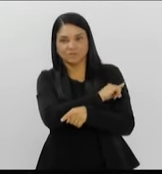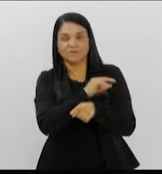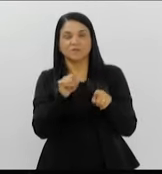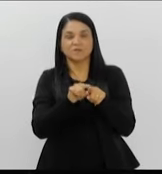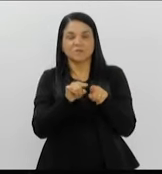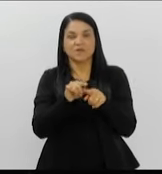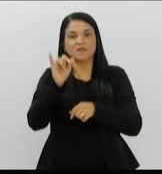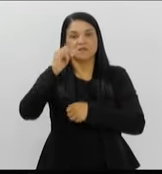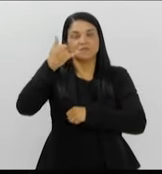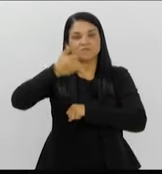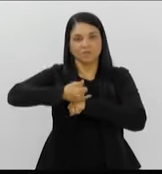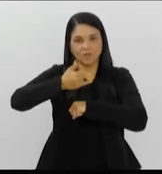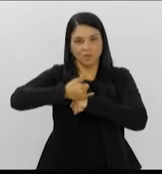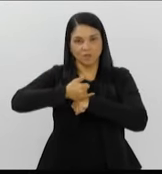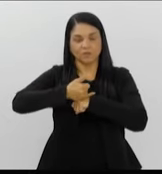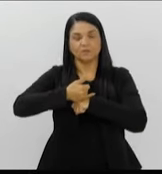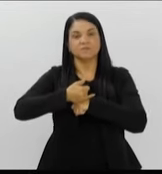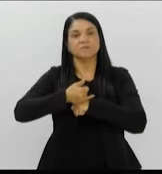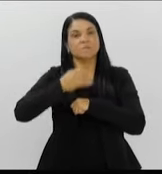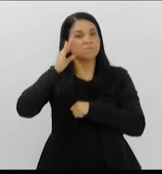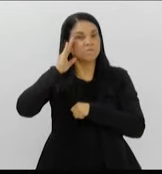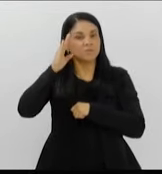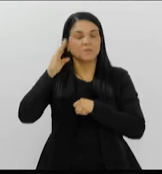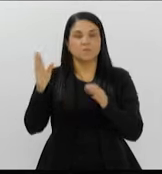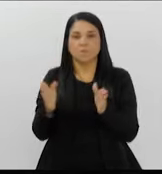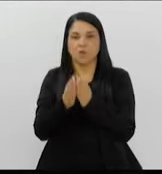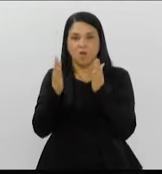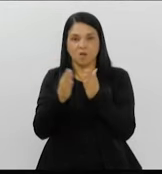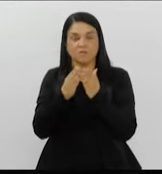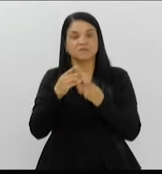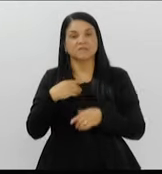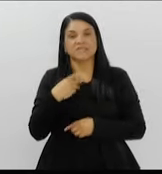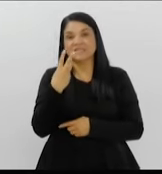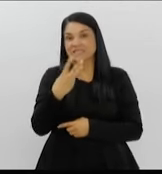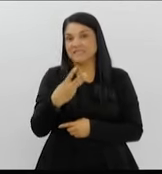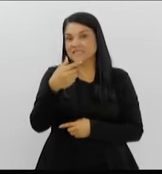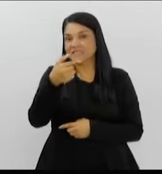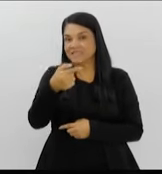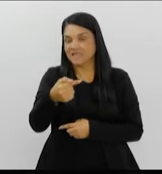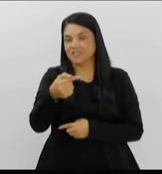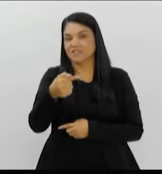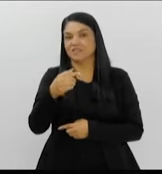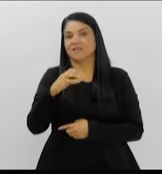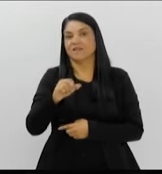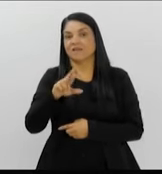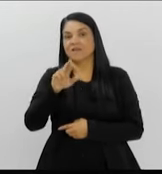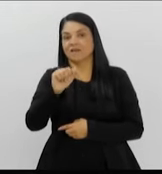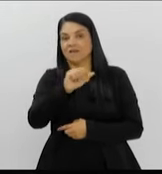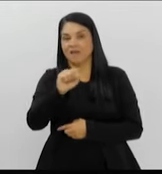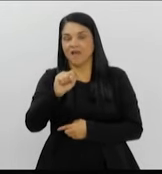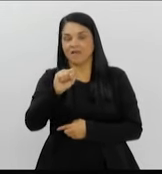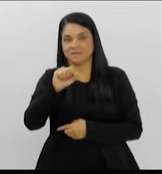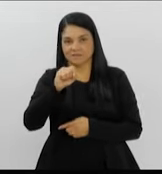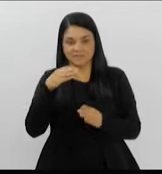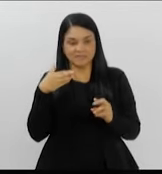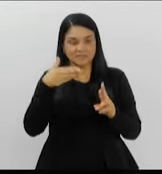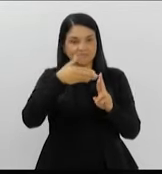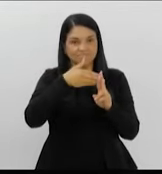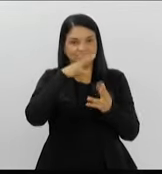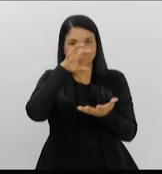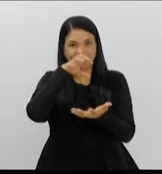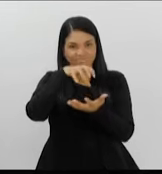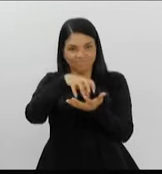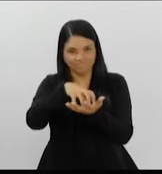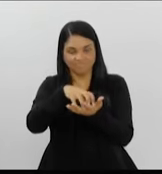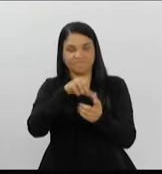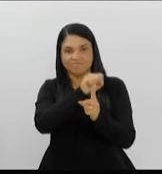mais carentes. Volta Redonda tem 37 CRAs, 37 centros de referência na assistência